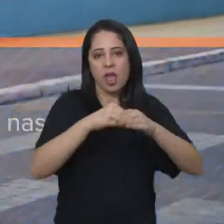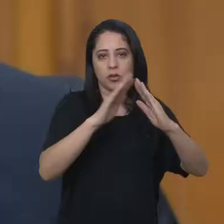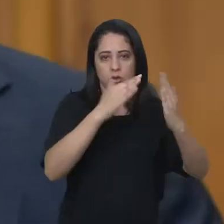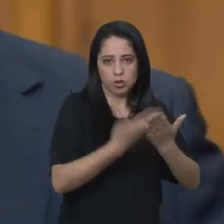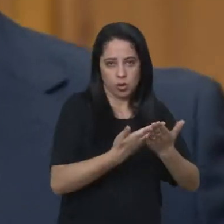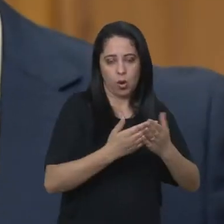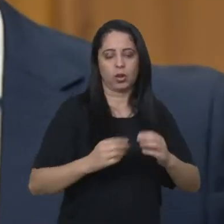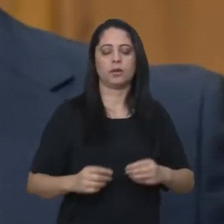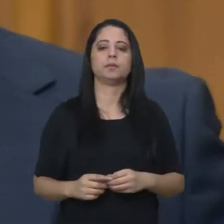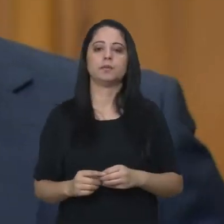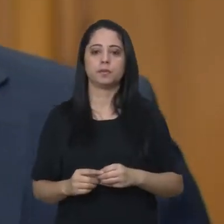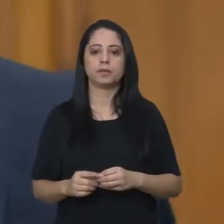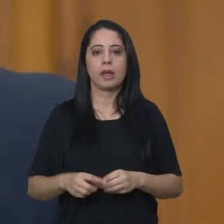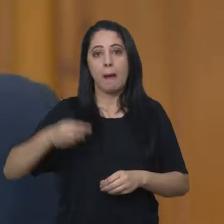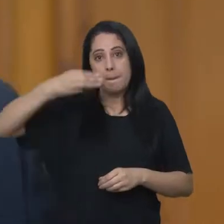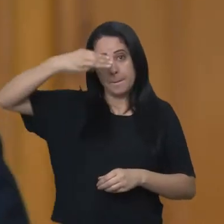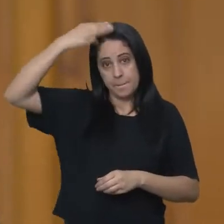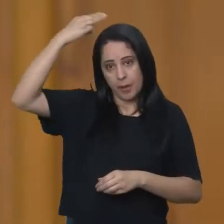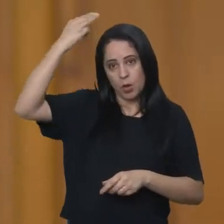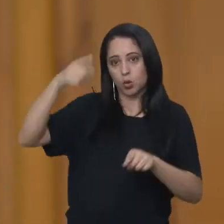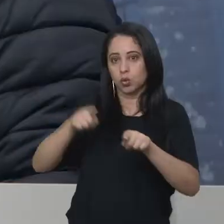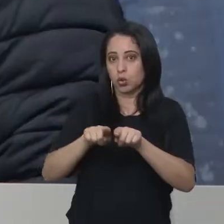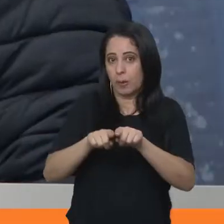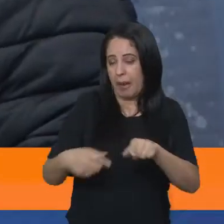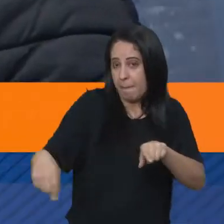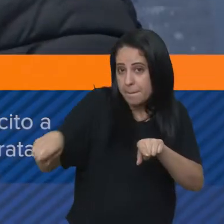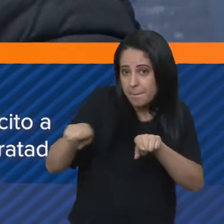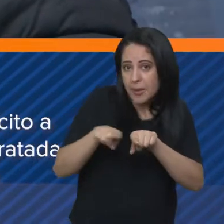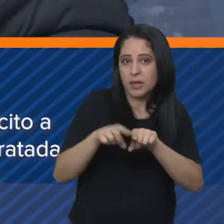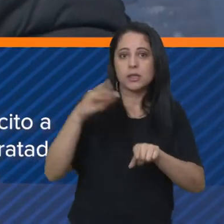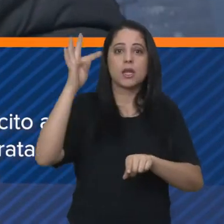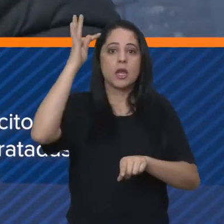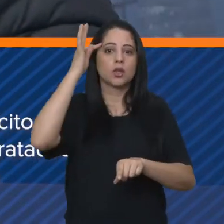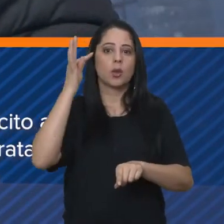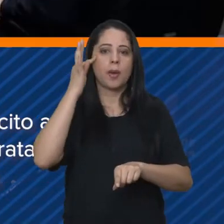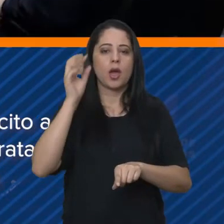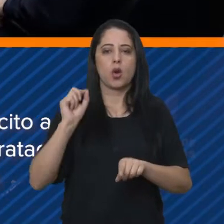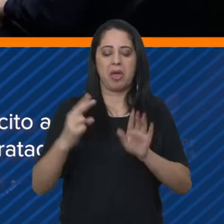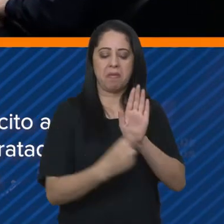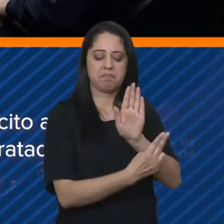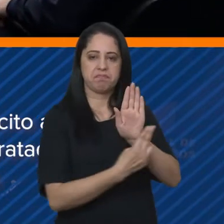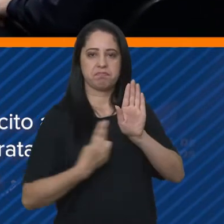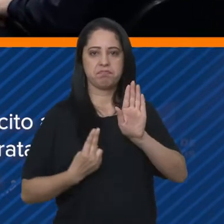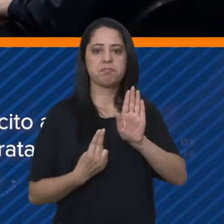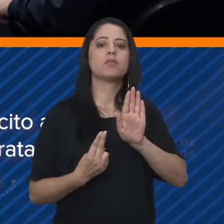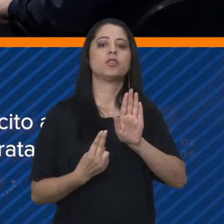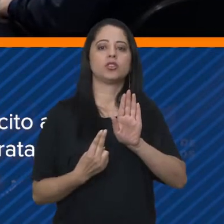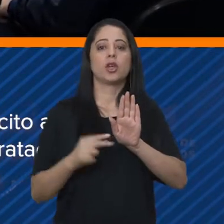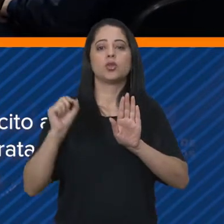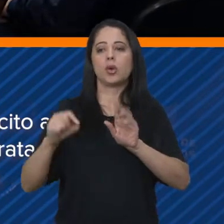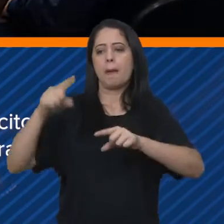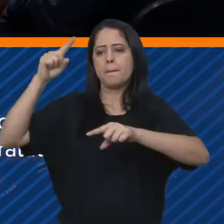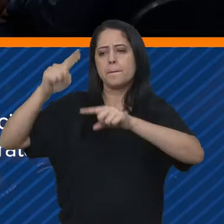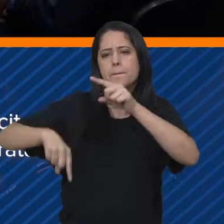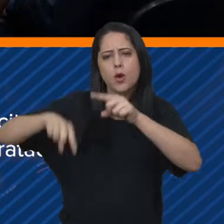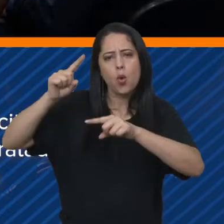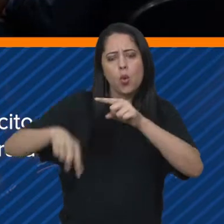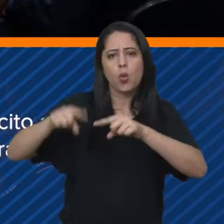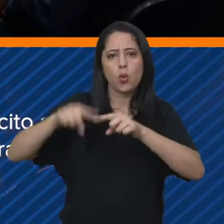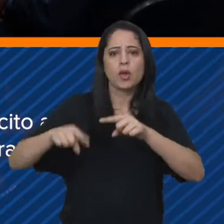municipais. Milton Vieira Filho, em parceria com o vereador Tomás Henrique, também são autores da matéria que